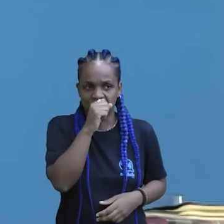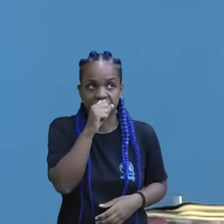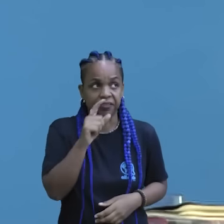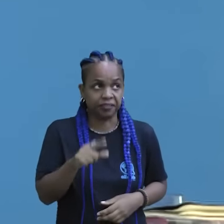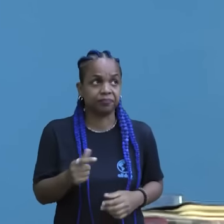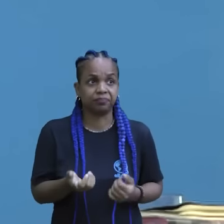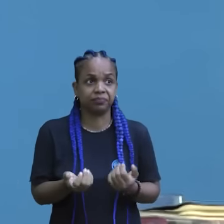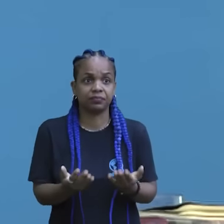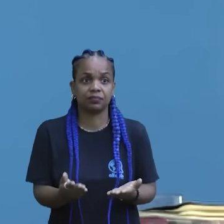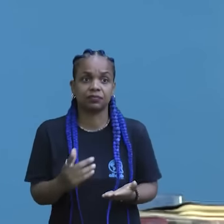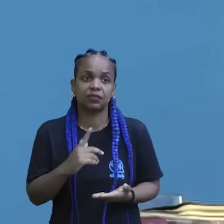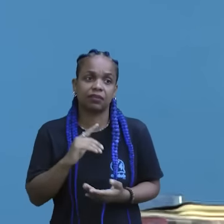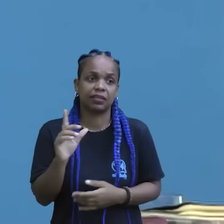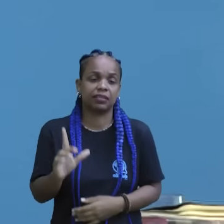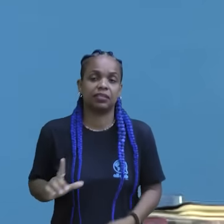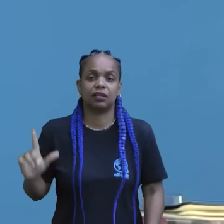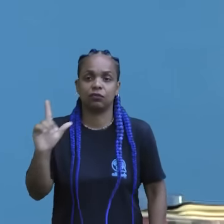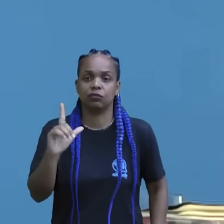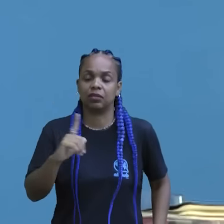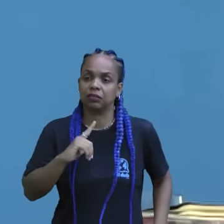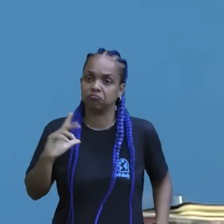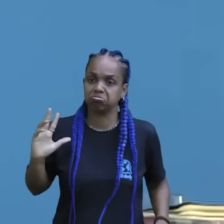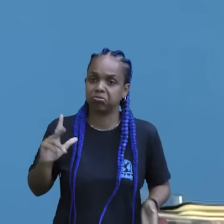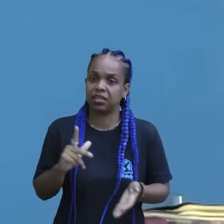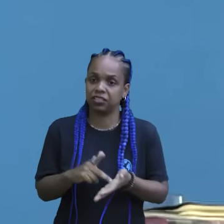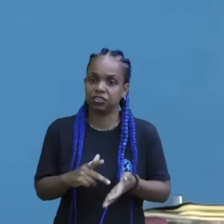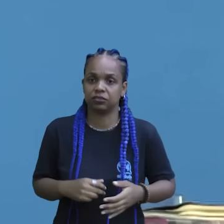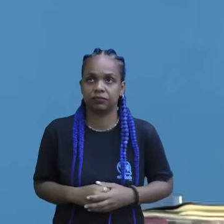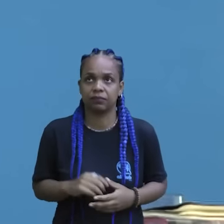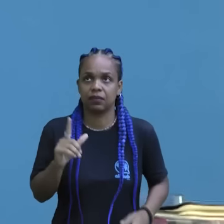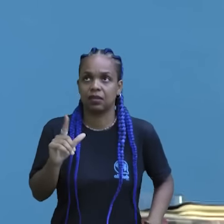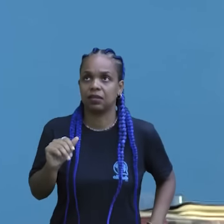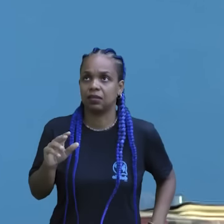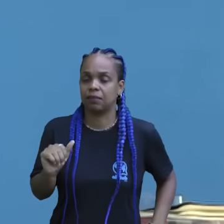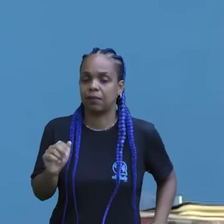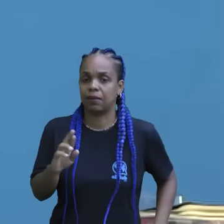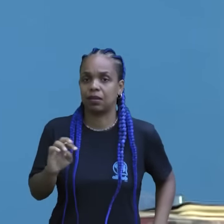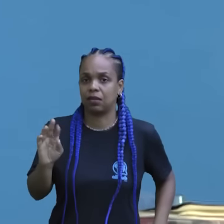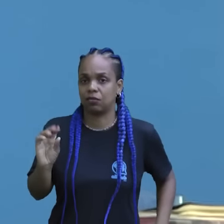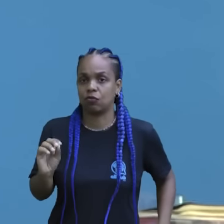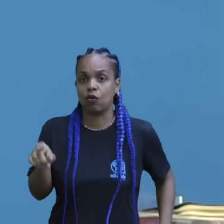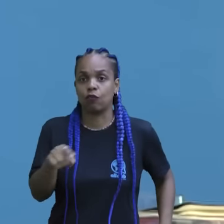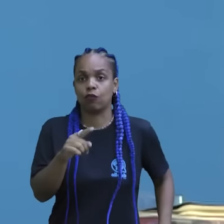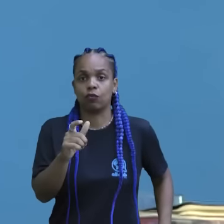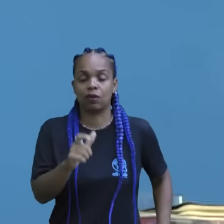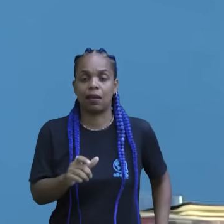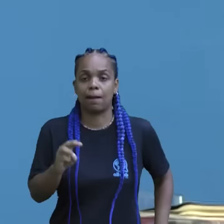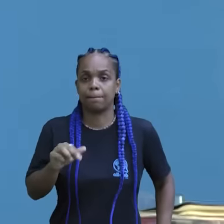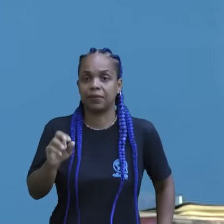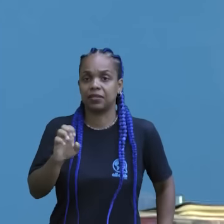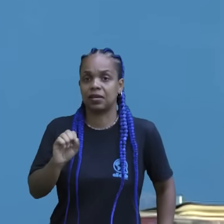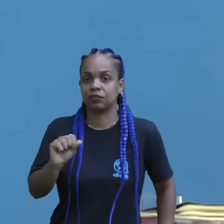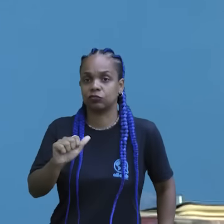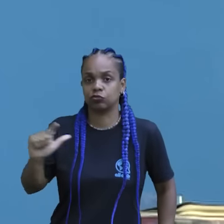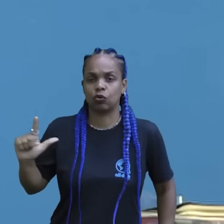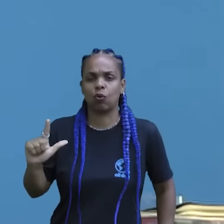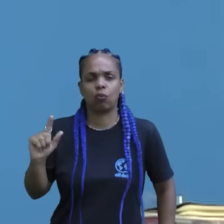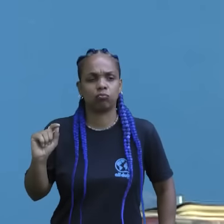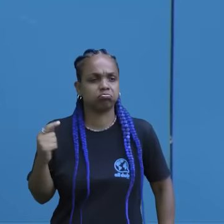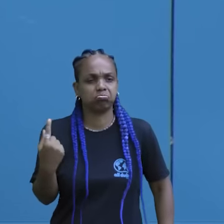que é uma das casas que aparecem, porque ele, quando esteve internado, conheceu um médico que queria salvá-lo da